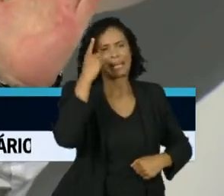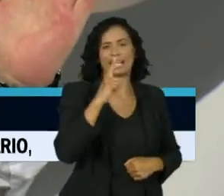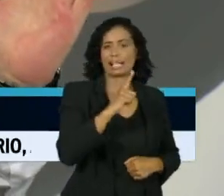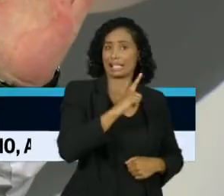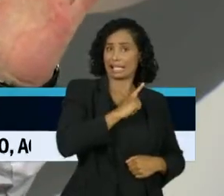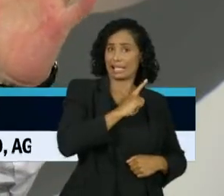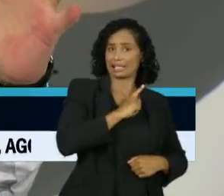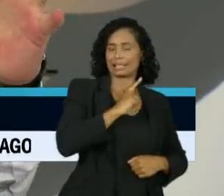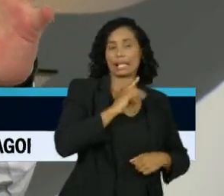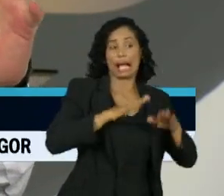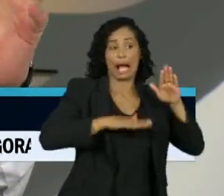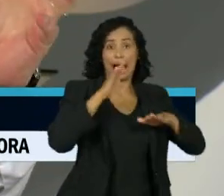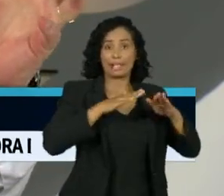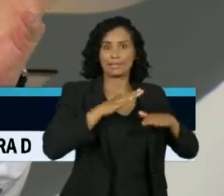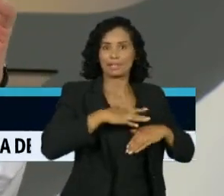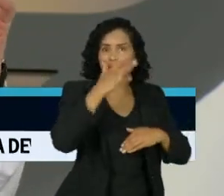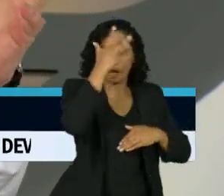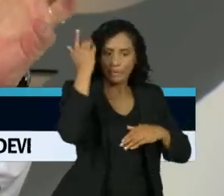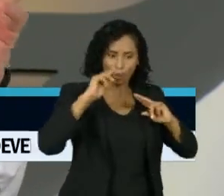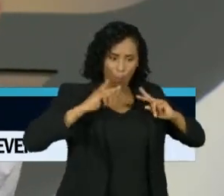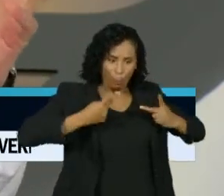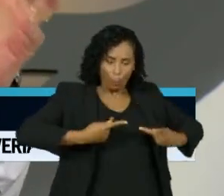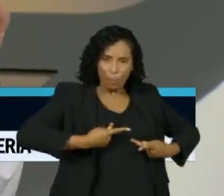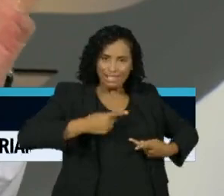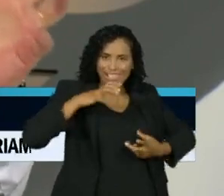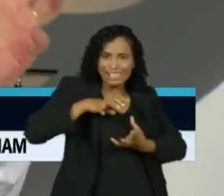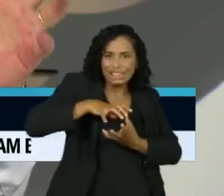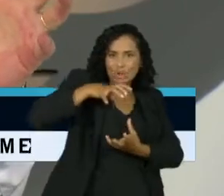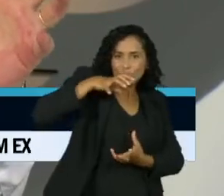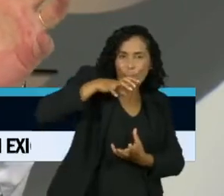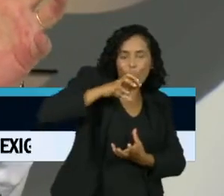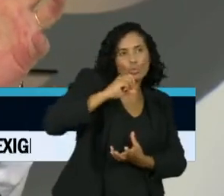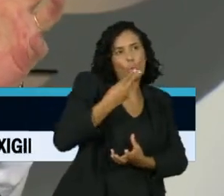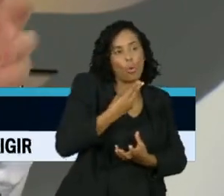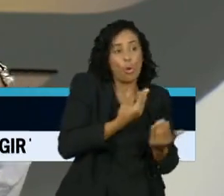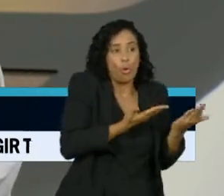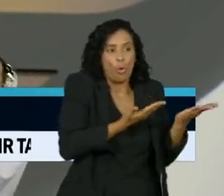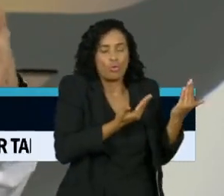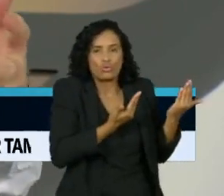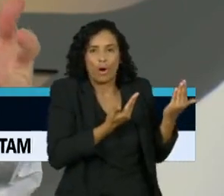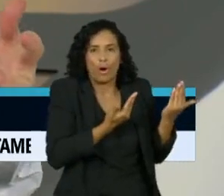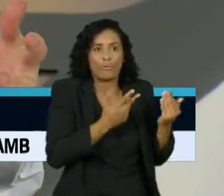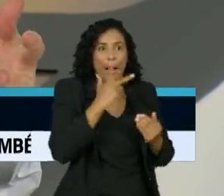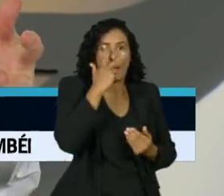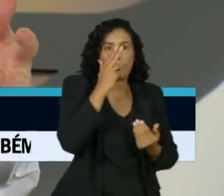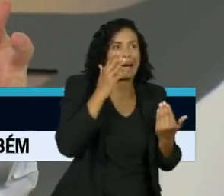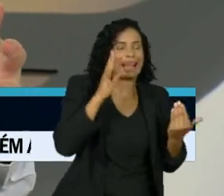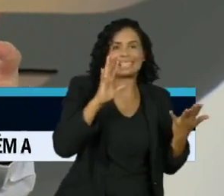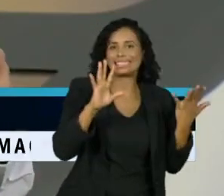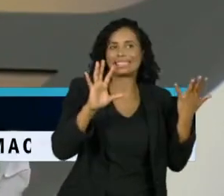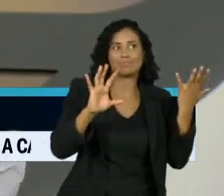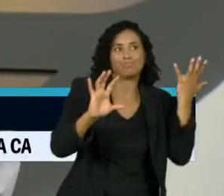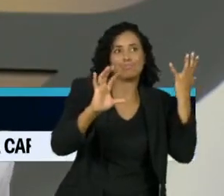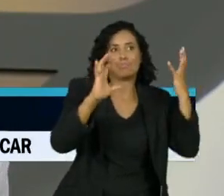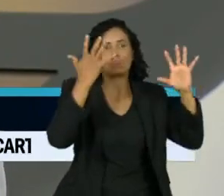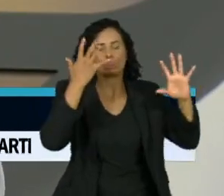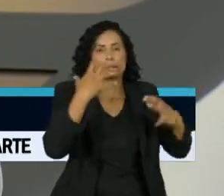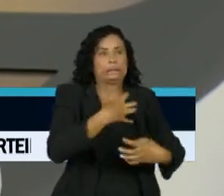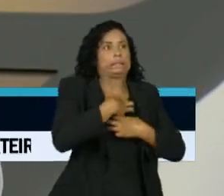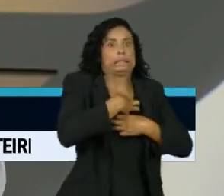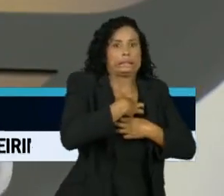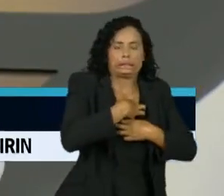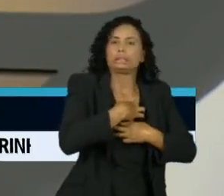mais novos, eles não aceitam muito a instabilidade da temperatura, eles sofrem muito com a instabilidade,